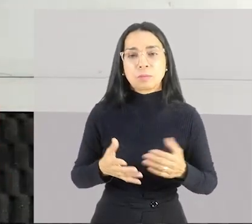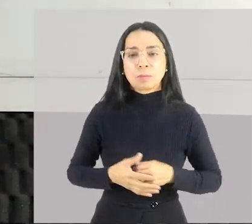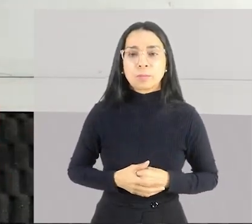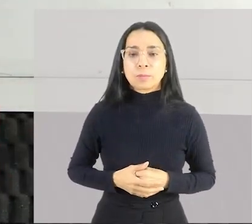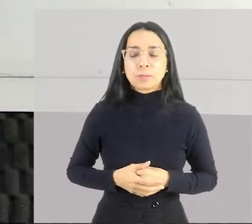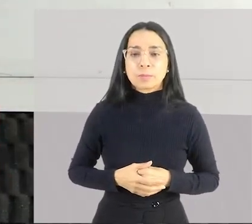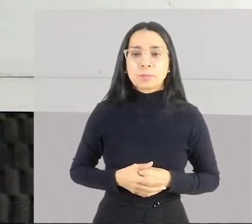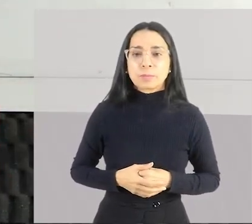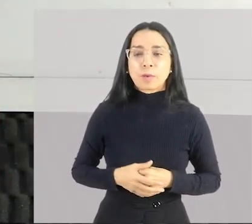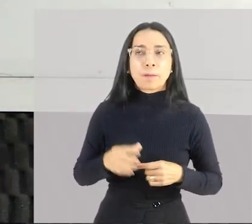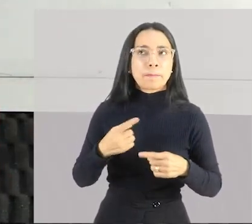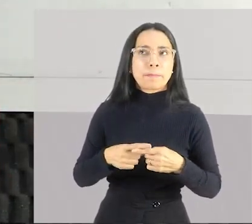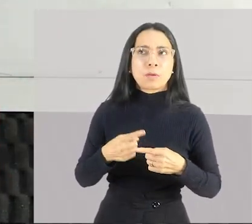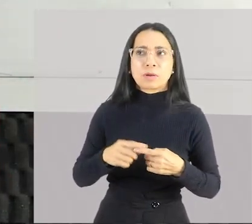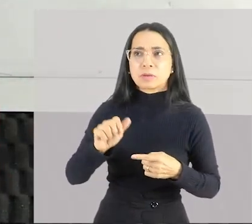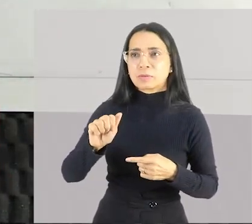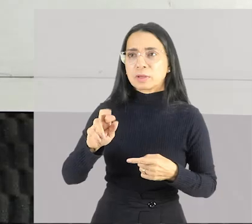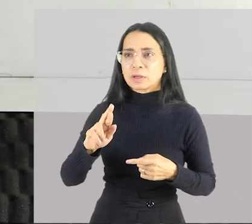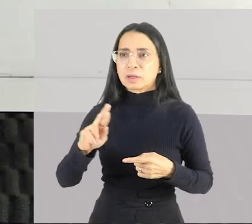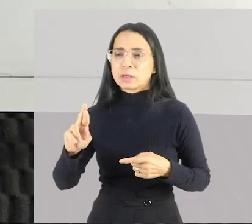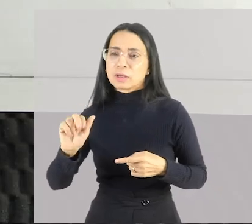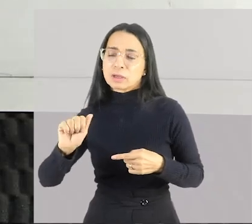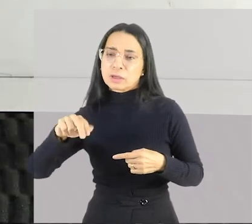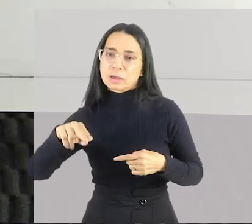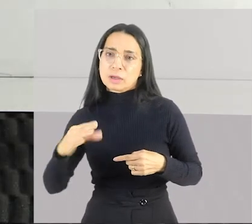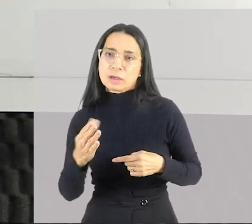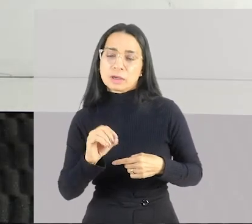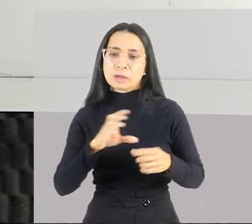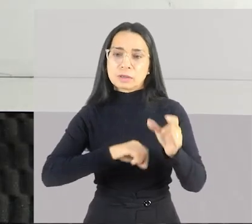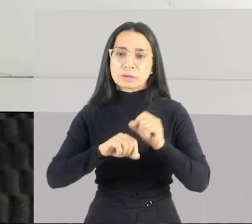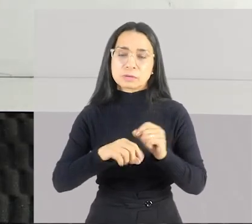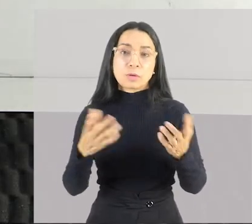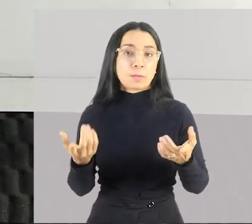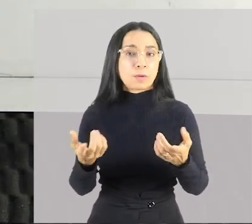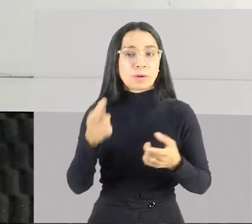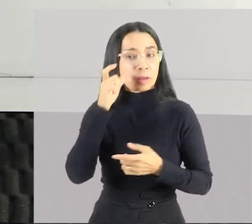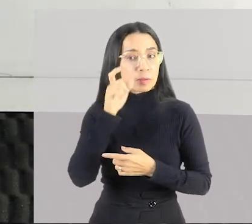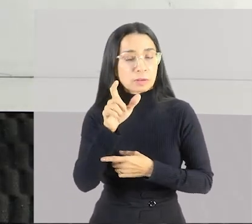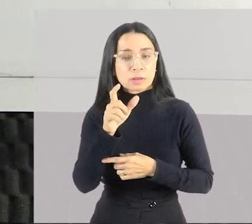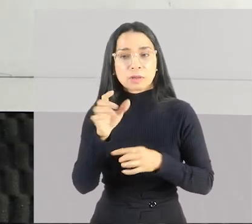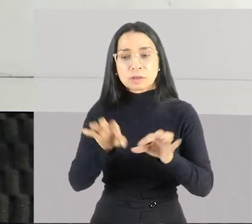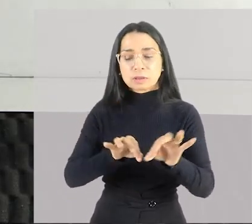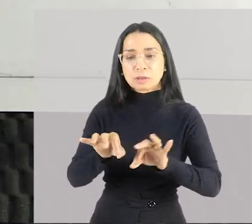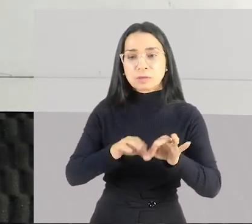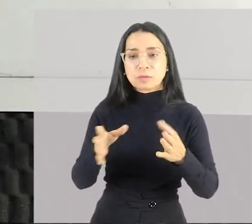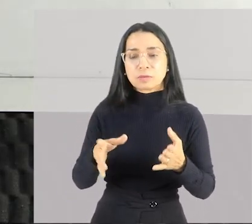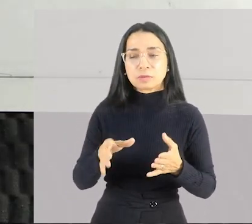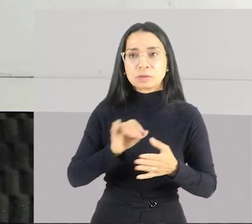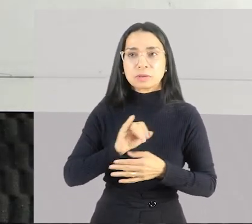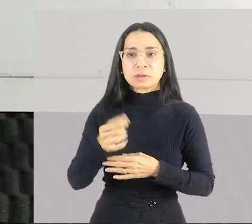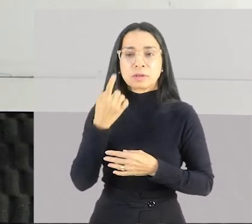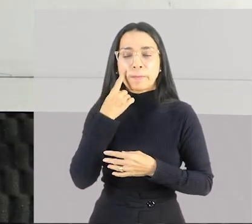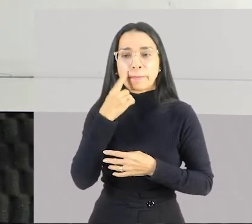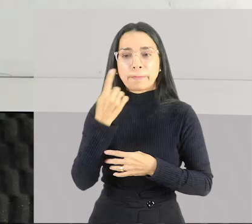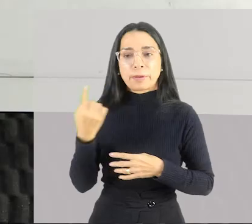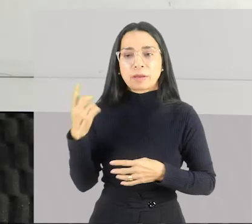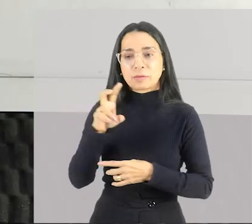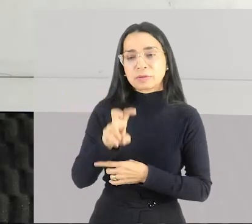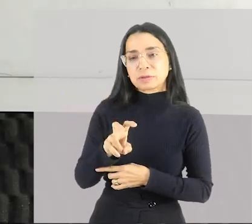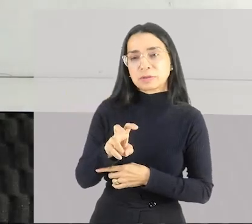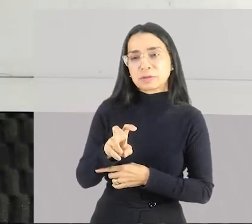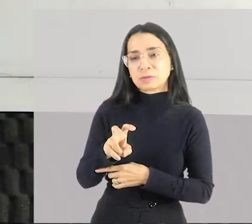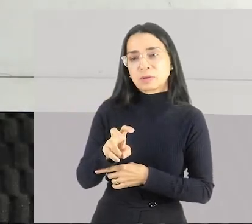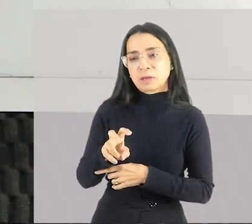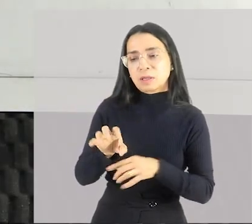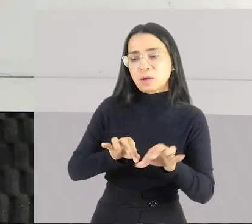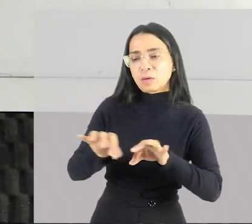quando interessar a ordem quando a diferença né Se você pegar os 10 os cinco primeiro tá bom oo defeituoso Essa ordem não vai